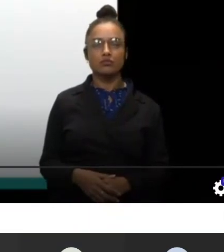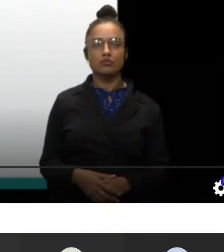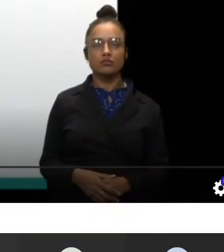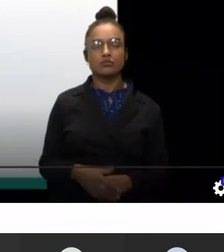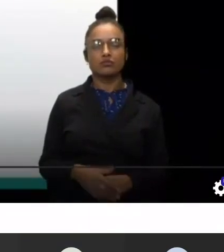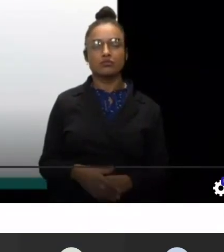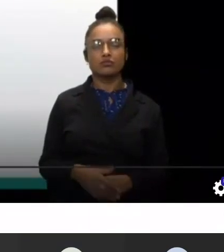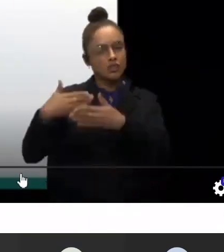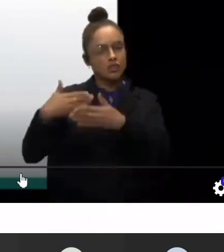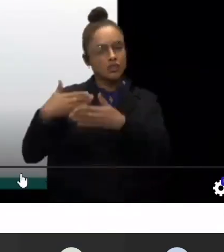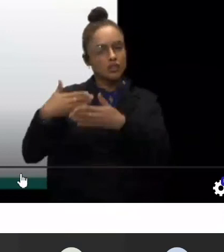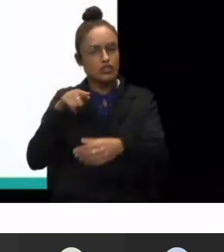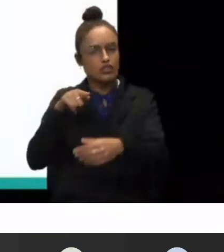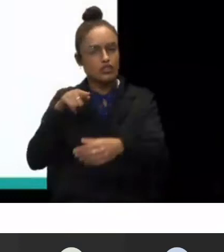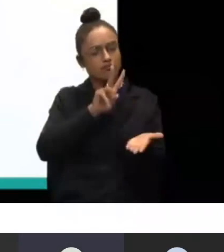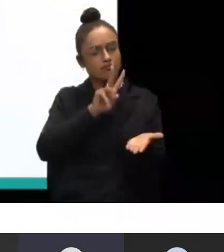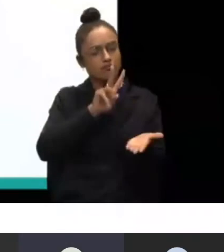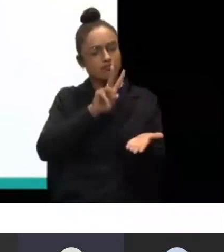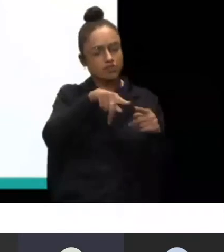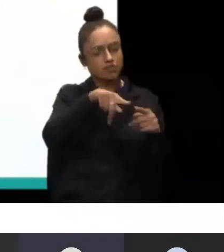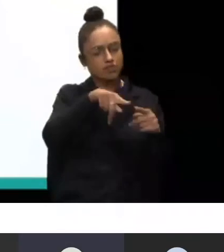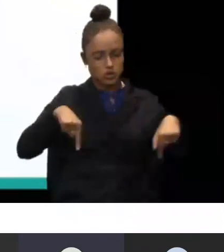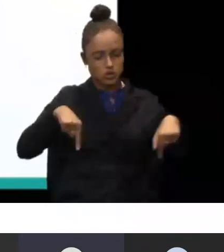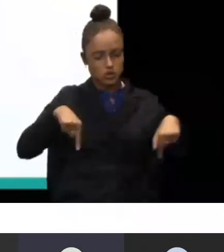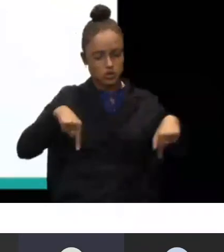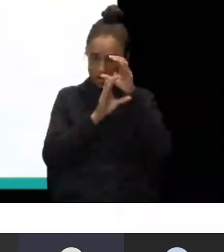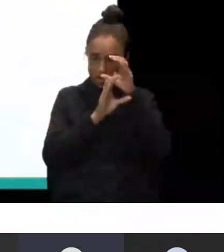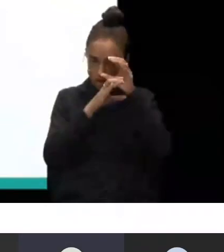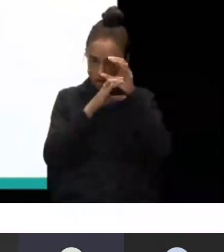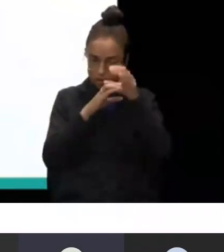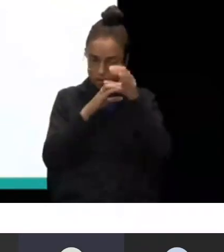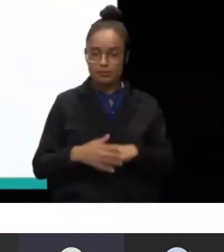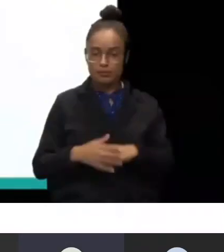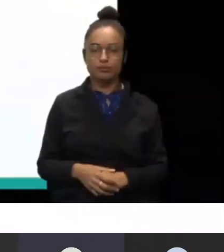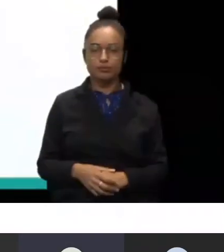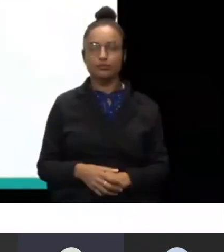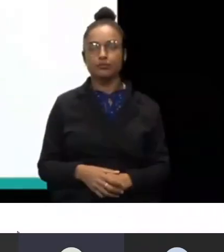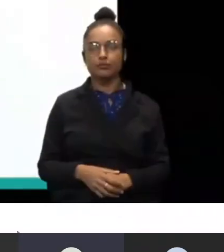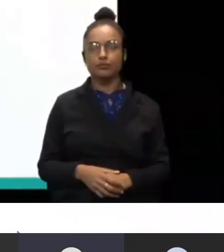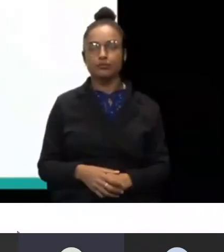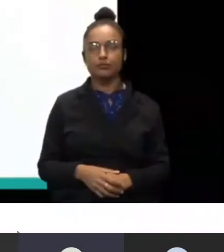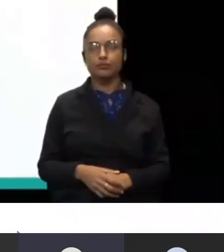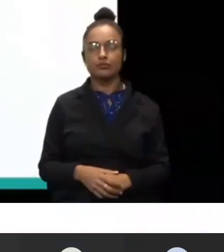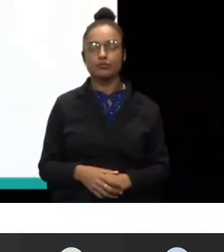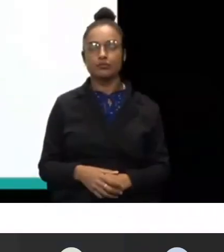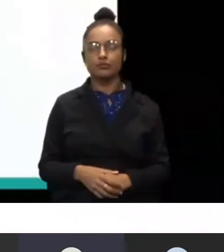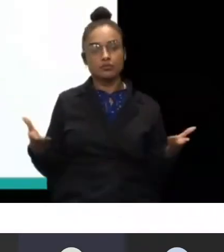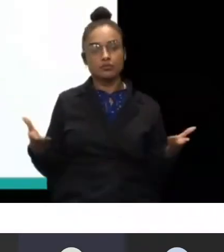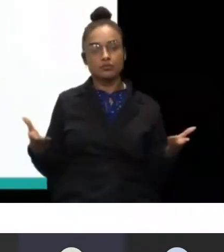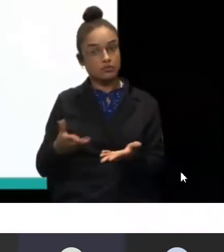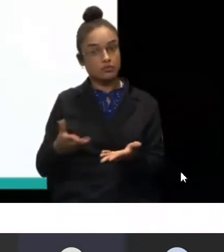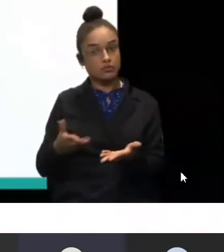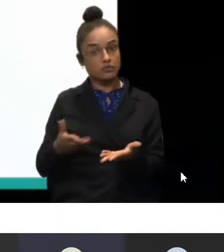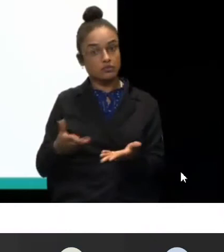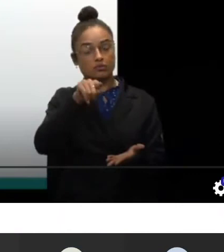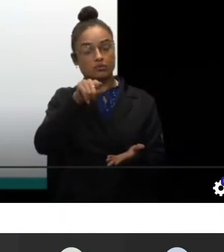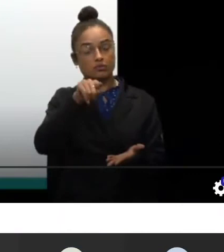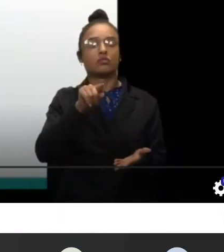Os procedimentos que realizaremos... Tá falando normal. A extração... Normal? Aula prática,